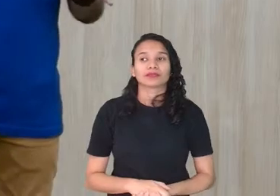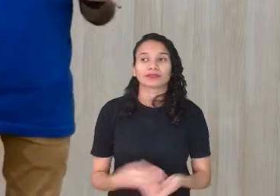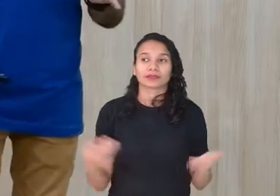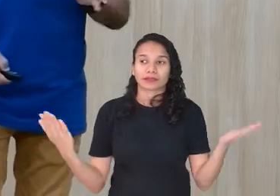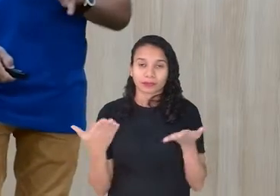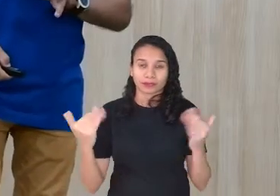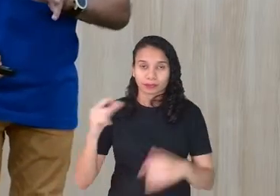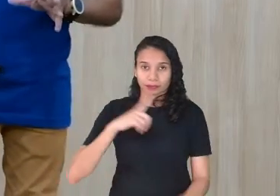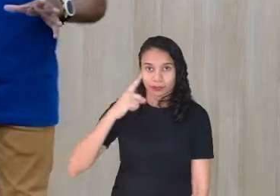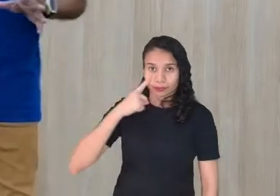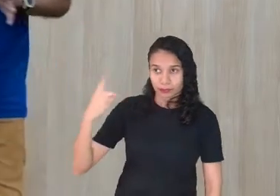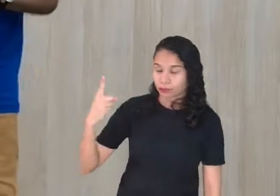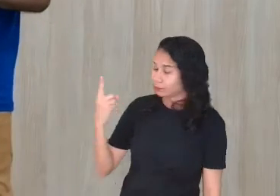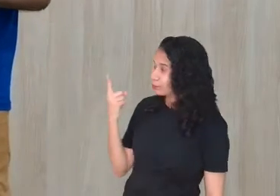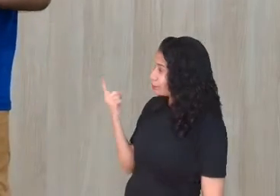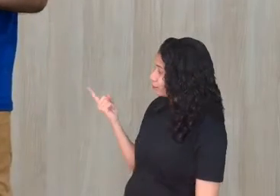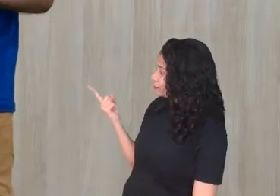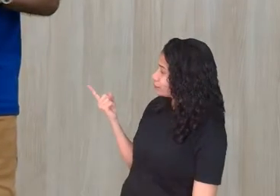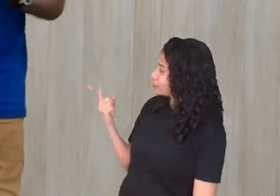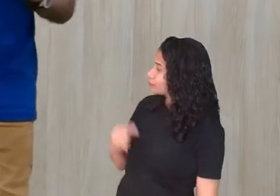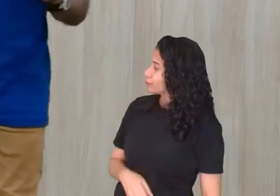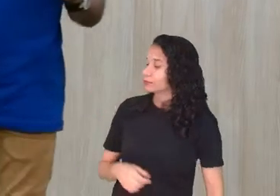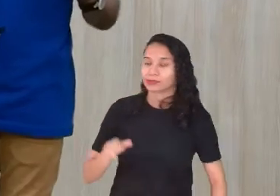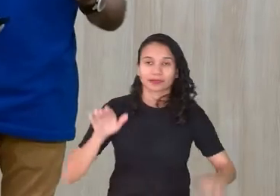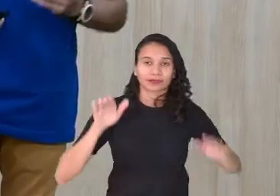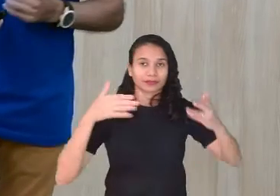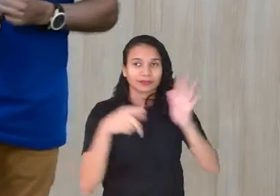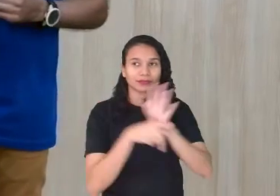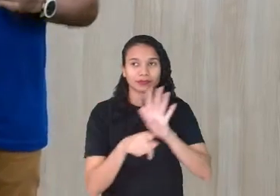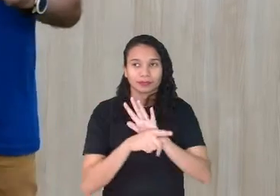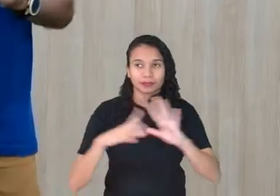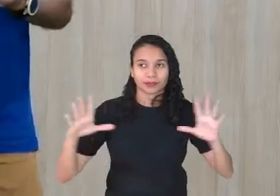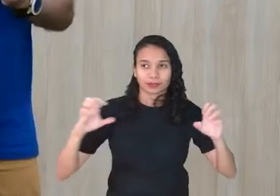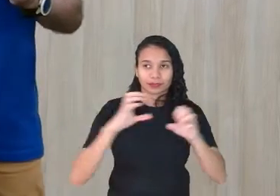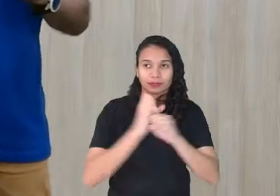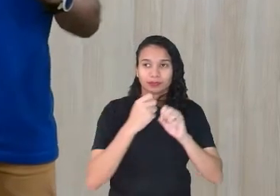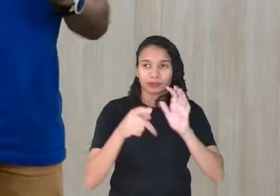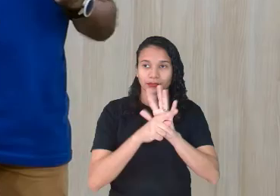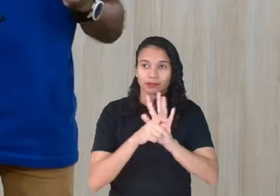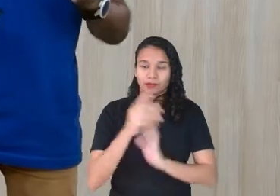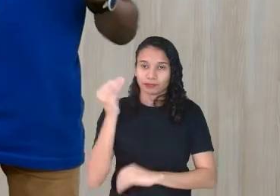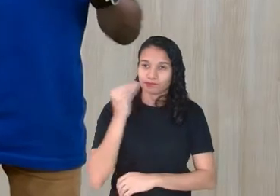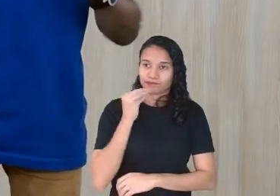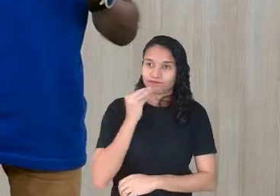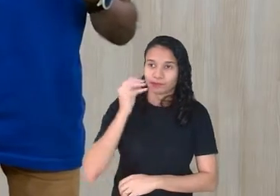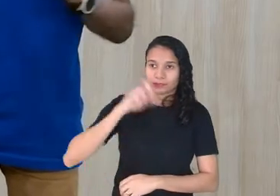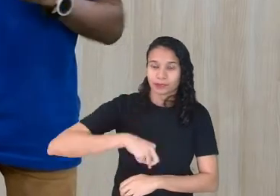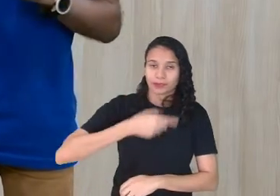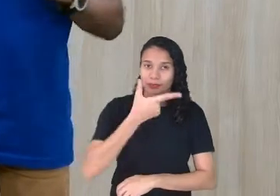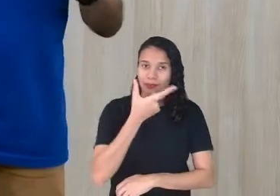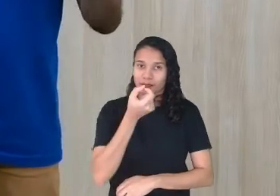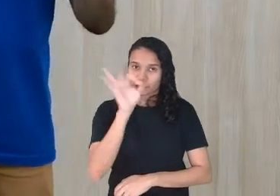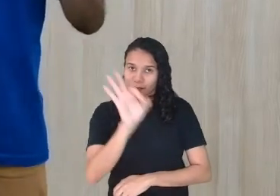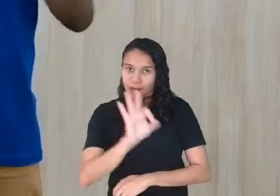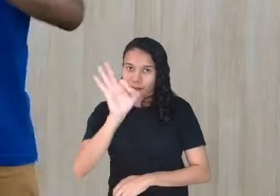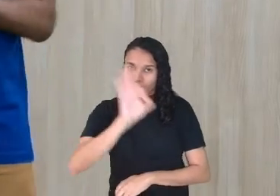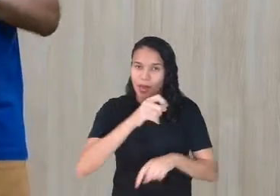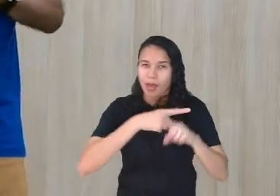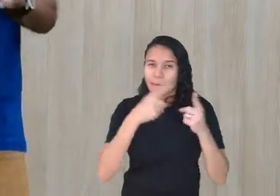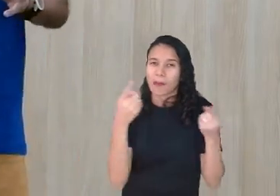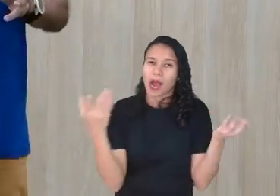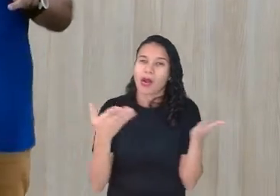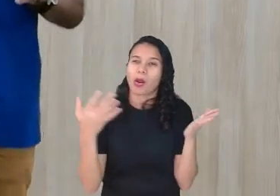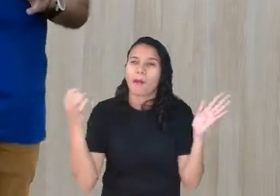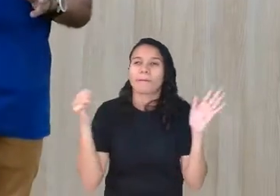E aí você teria o cálculo específico da probabilidade, que era 20%. Mas se eu fosse fazer